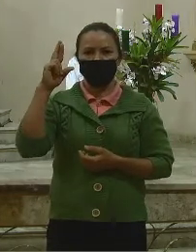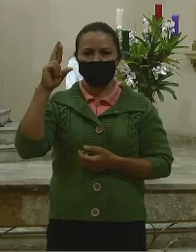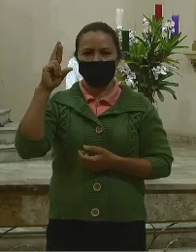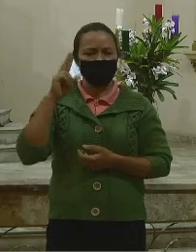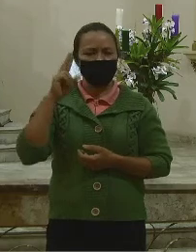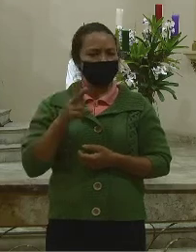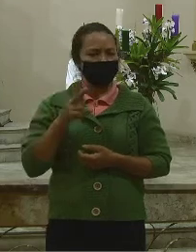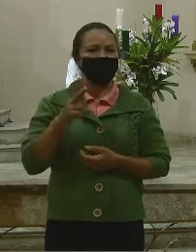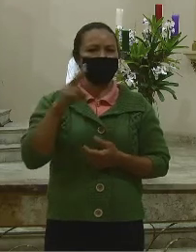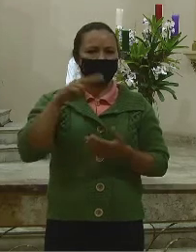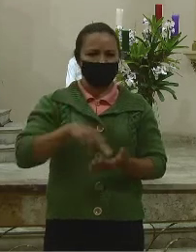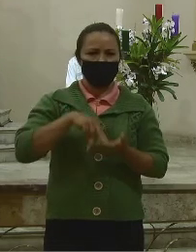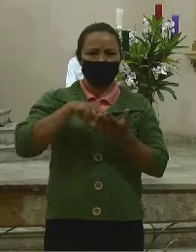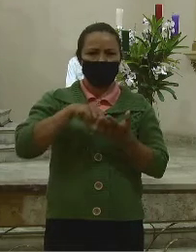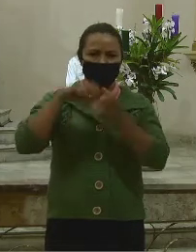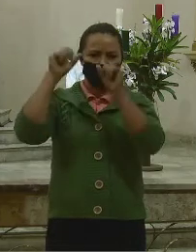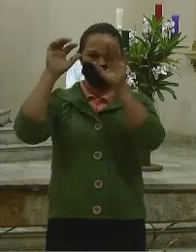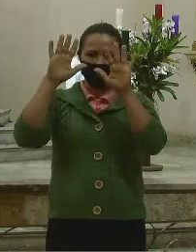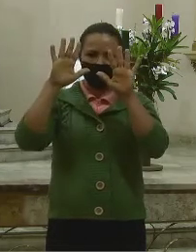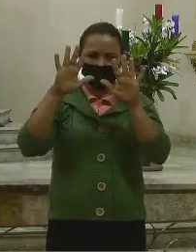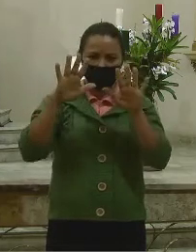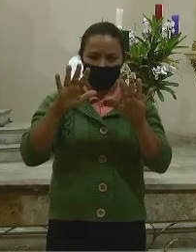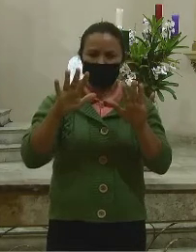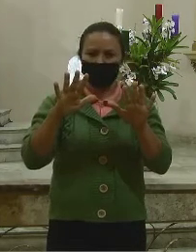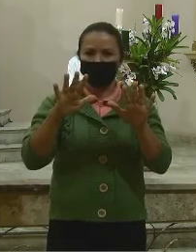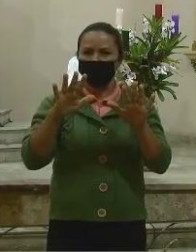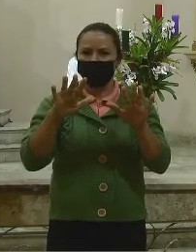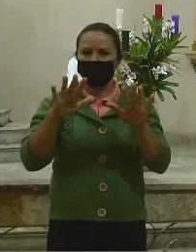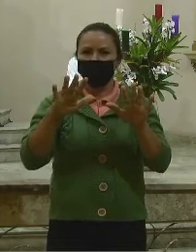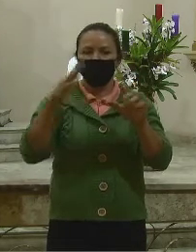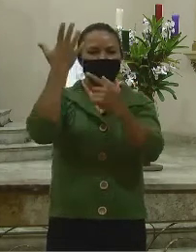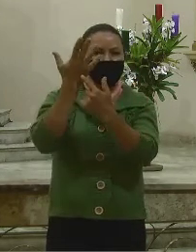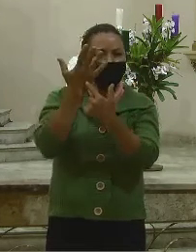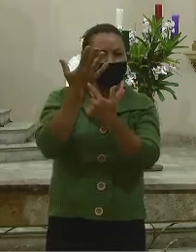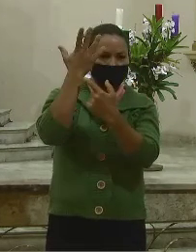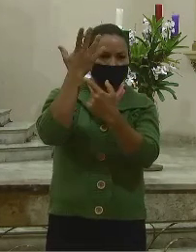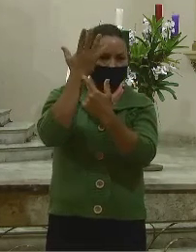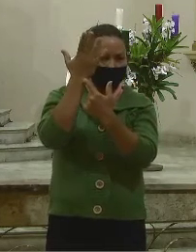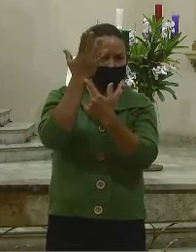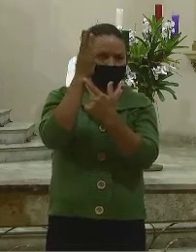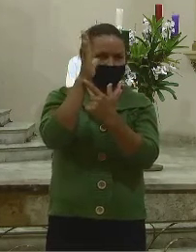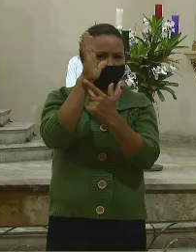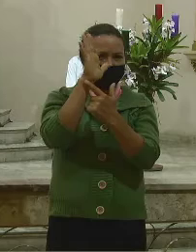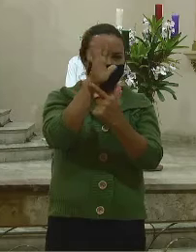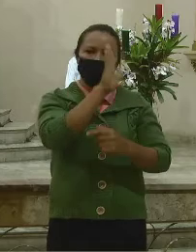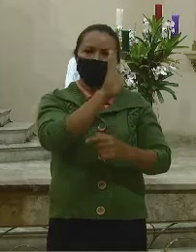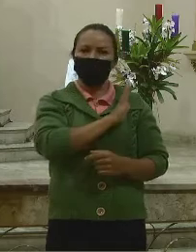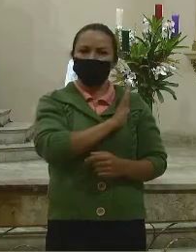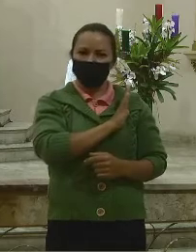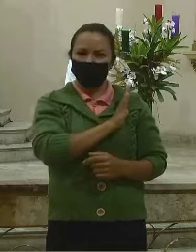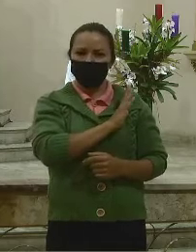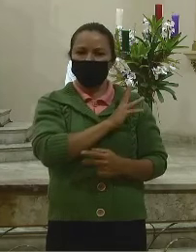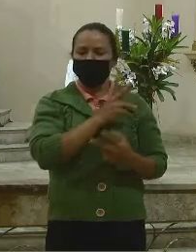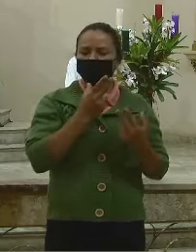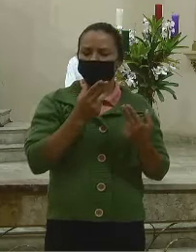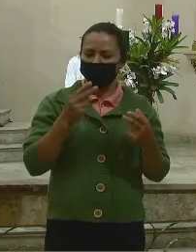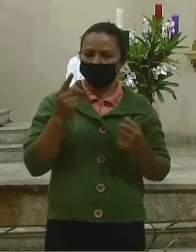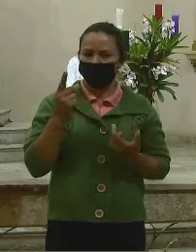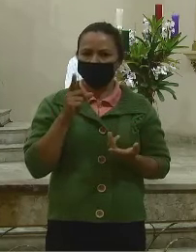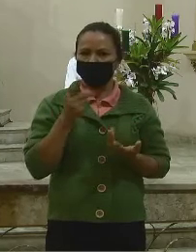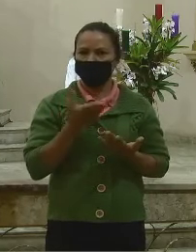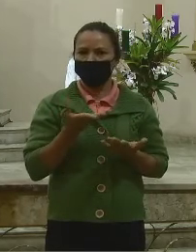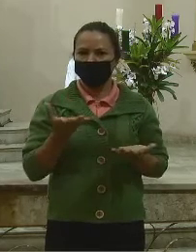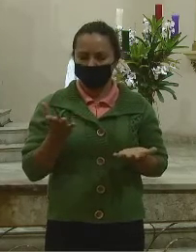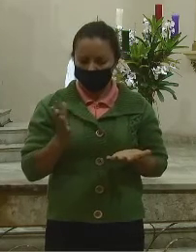continue iluminando e mantendo acesa esta chama no seu coração, como você testemunhou até